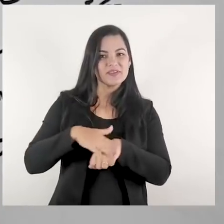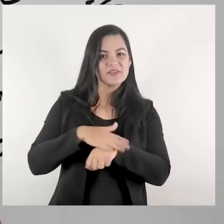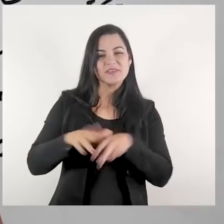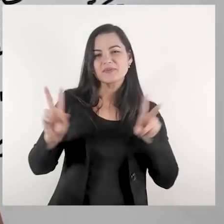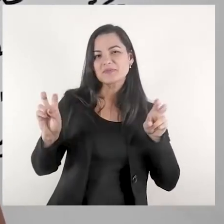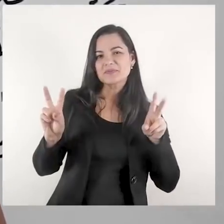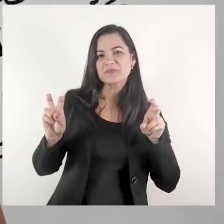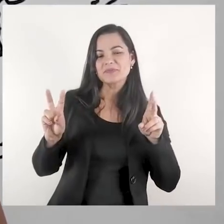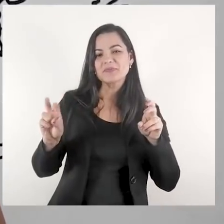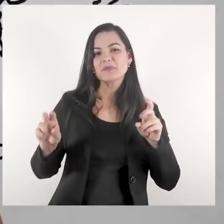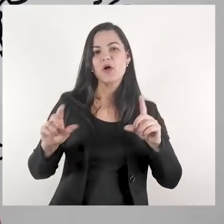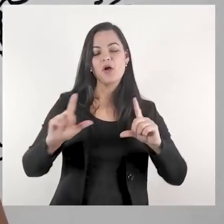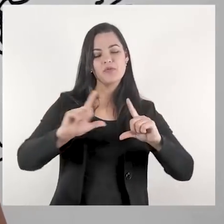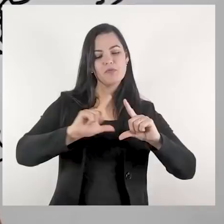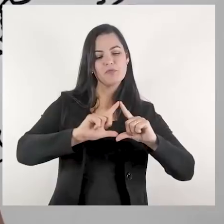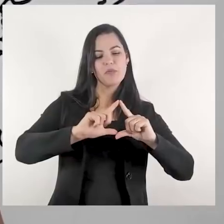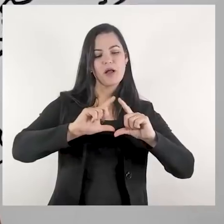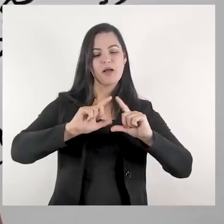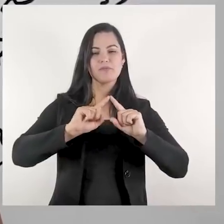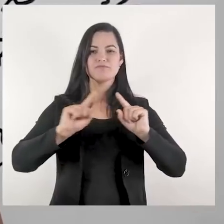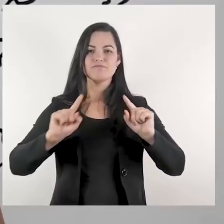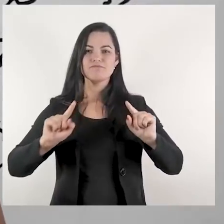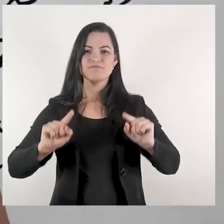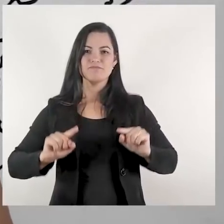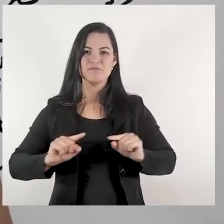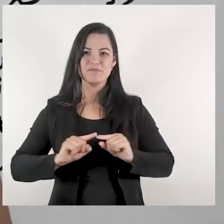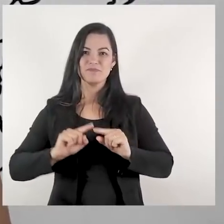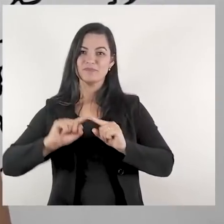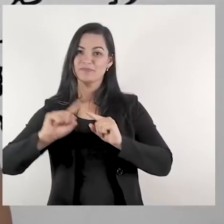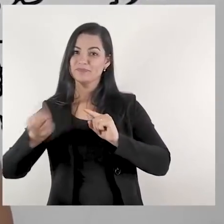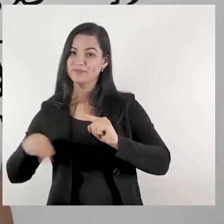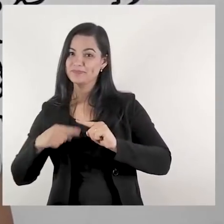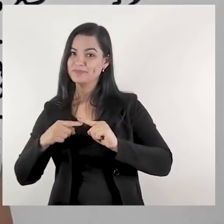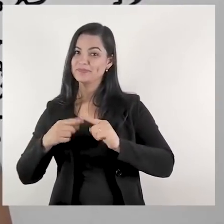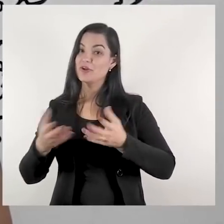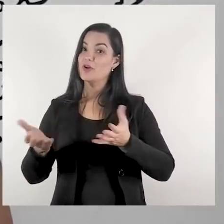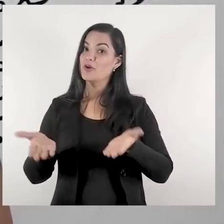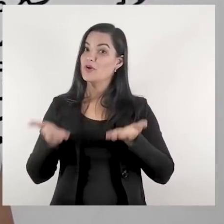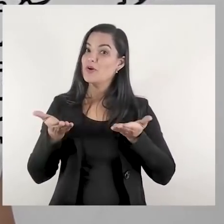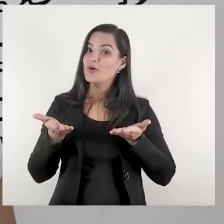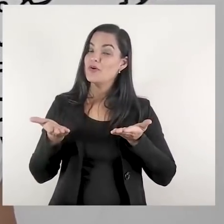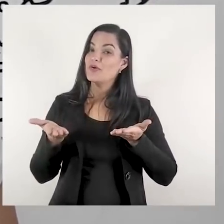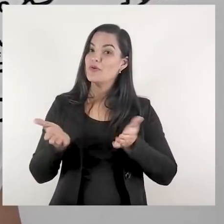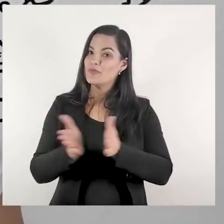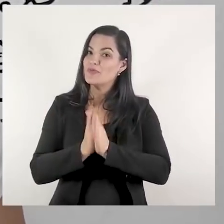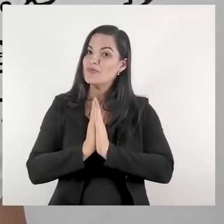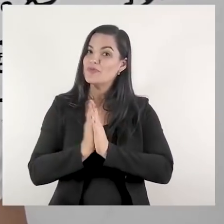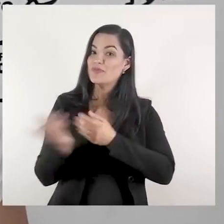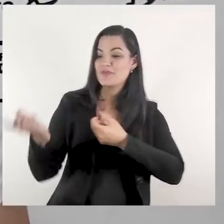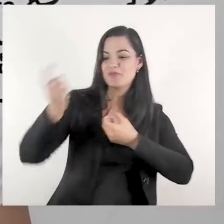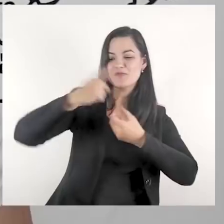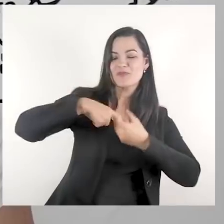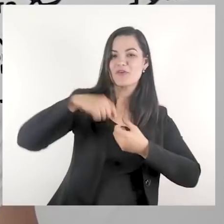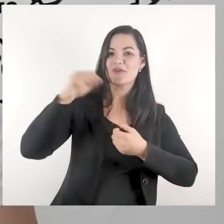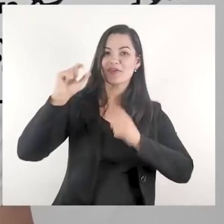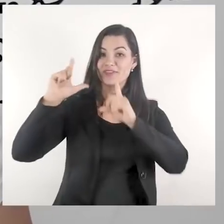formas geométricas. Então eu gostaria que você voltasse na imagem do Congresso